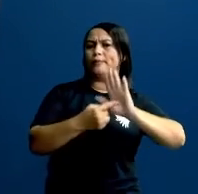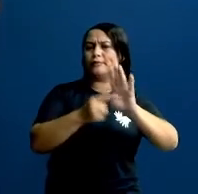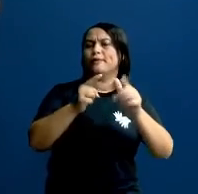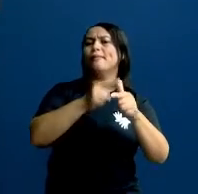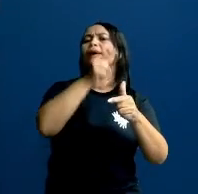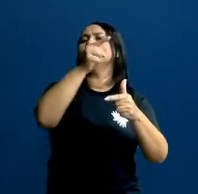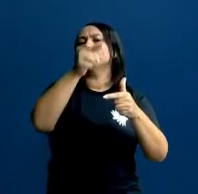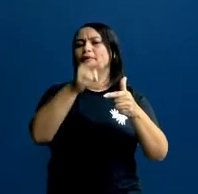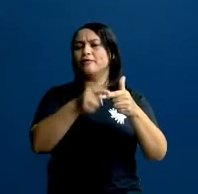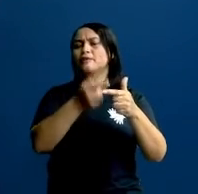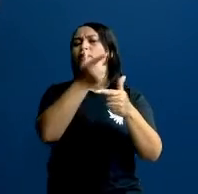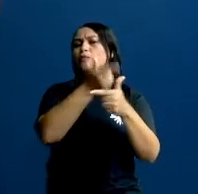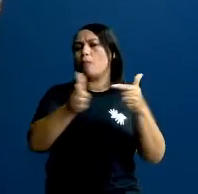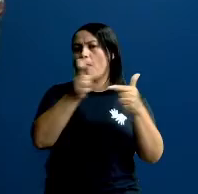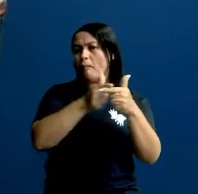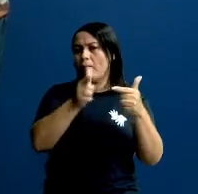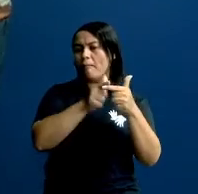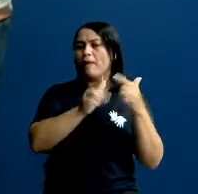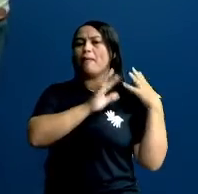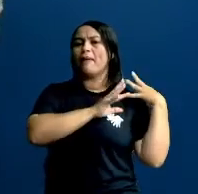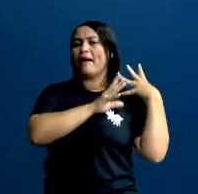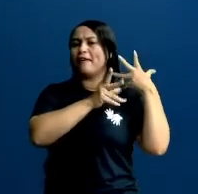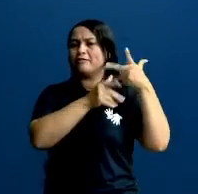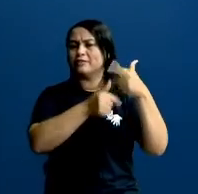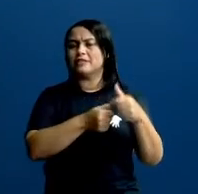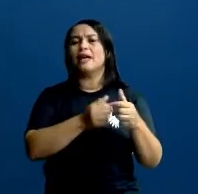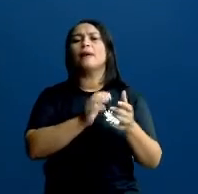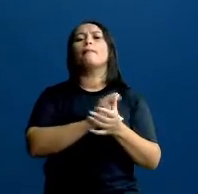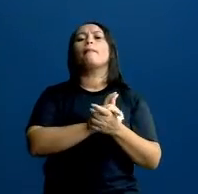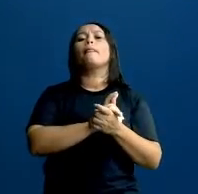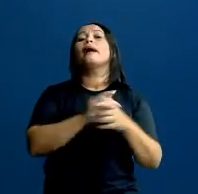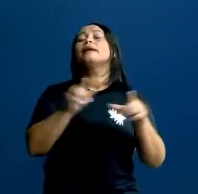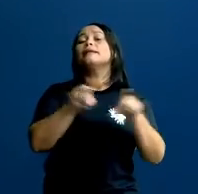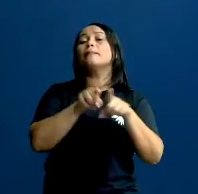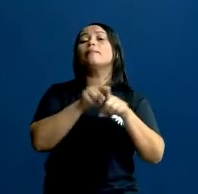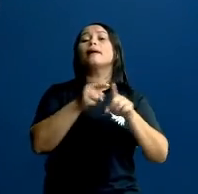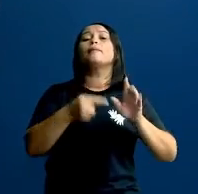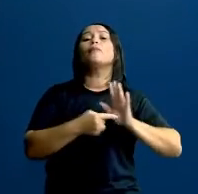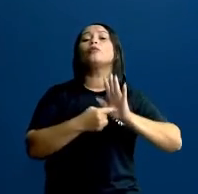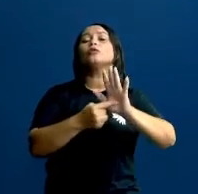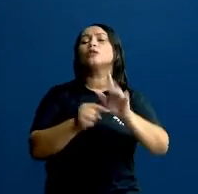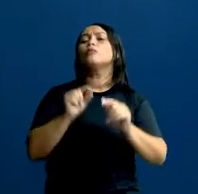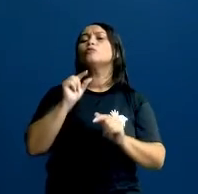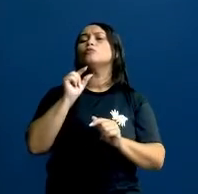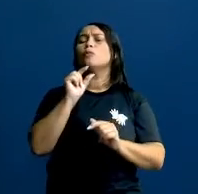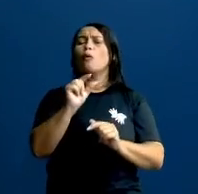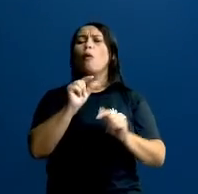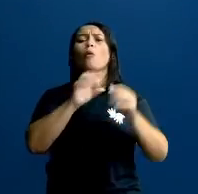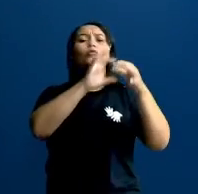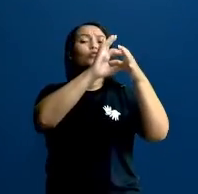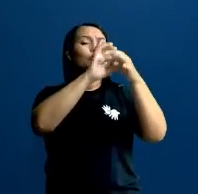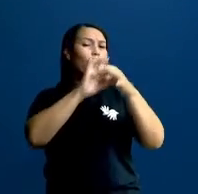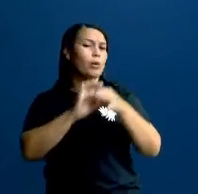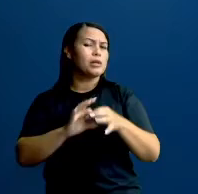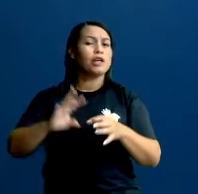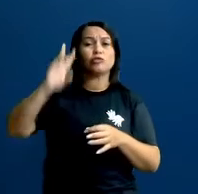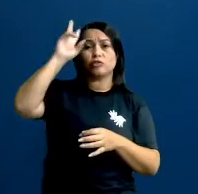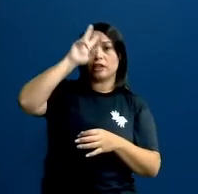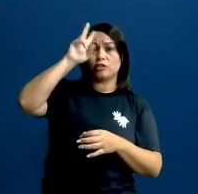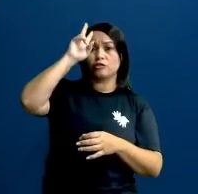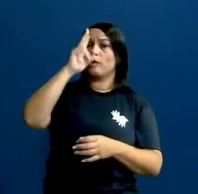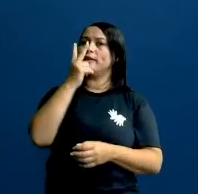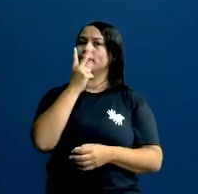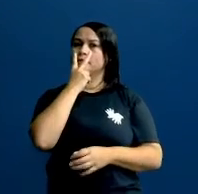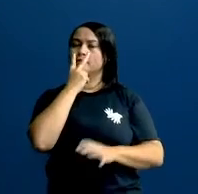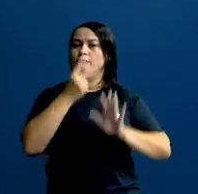uma vez, mais um problema para a gente revisar o trabalho que a gente já fez. Trazendo um pouco do contexto da história de Vitória